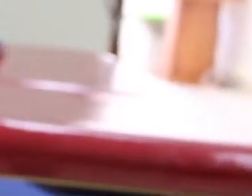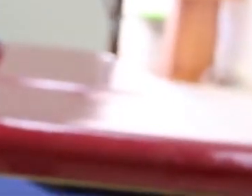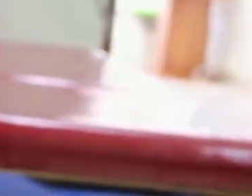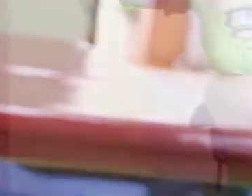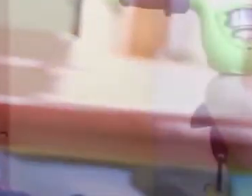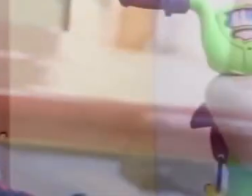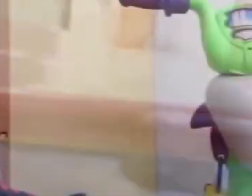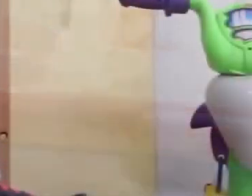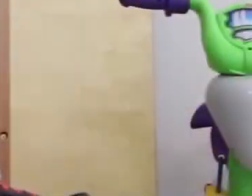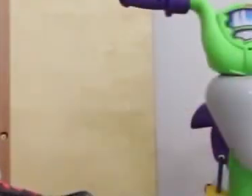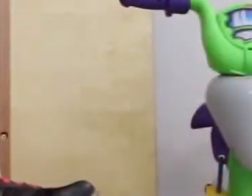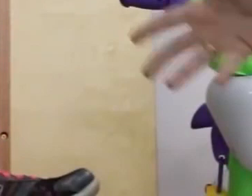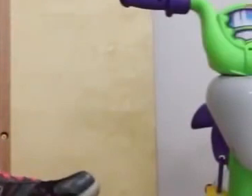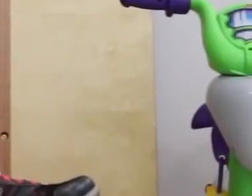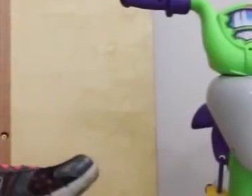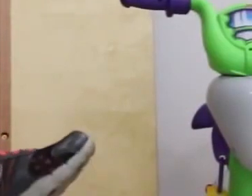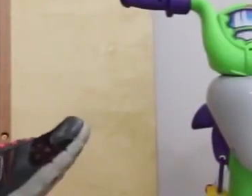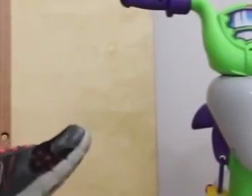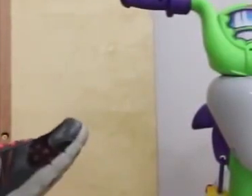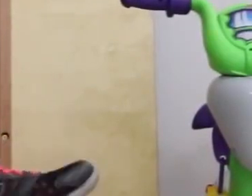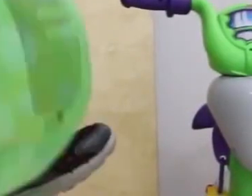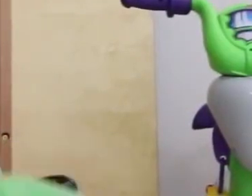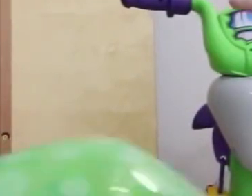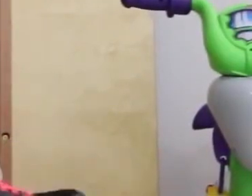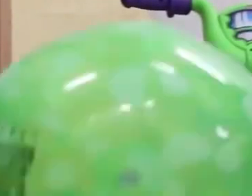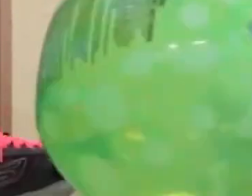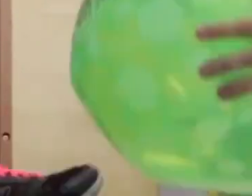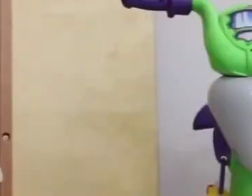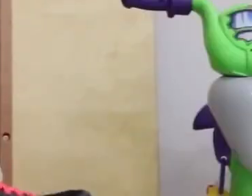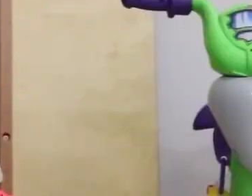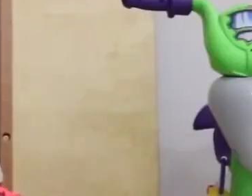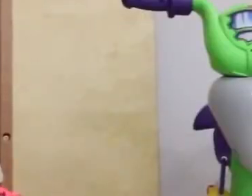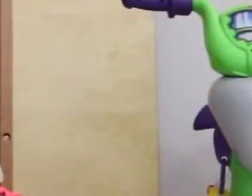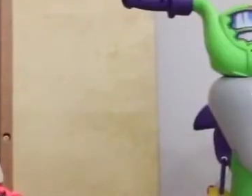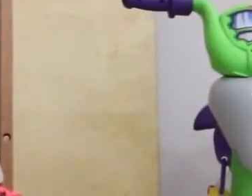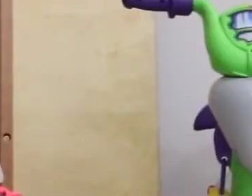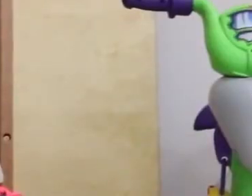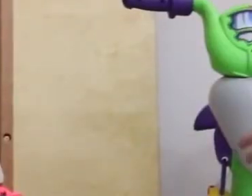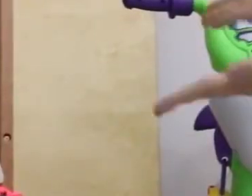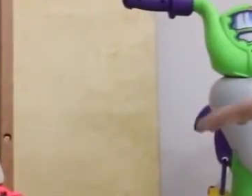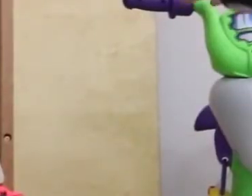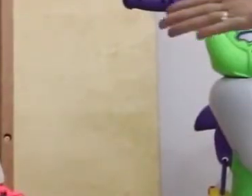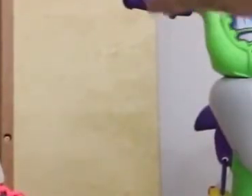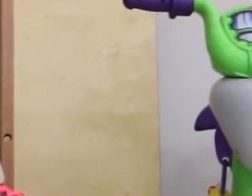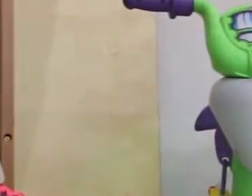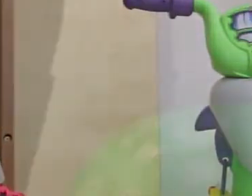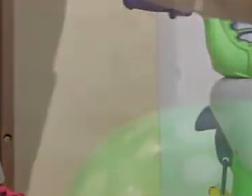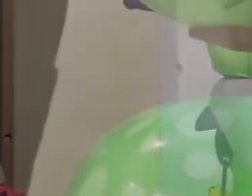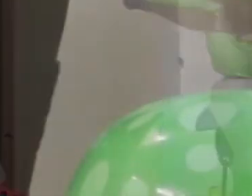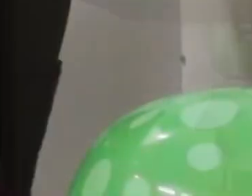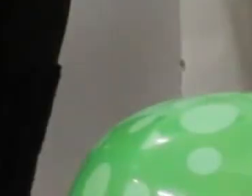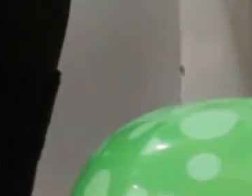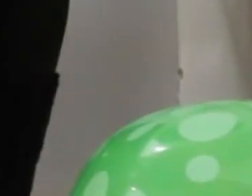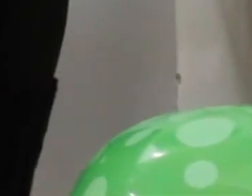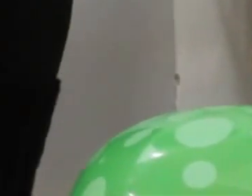vida. Existe tratamento? Tudo depende da causa. É muito importante, então, que a criança passe por